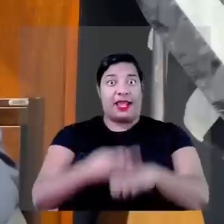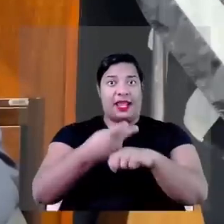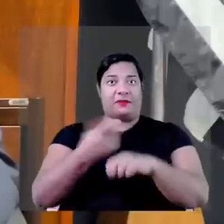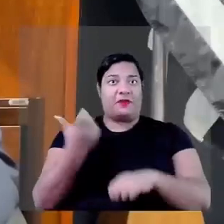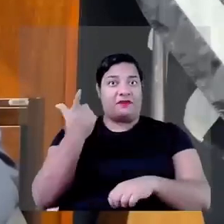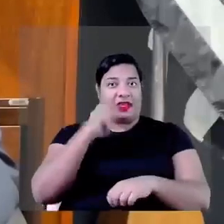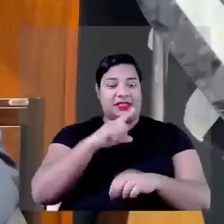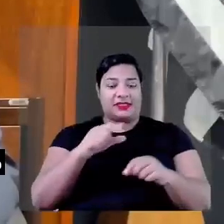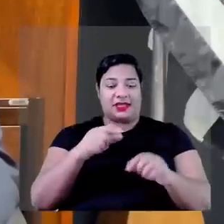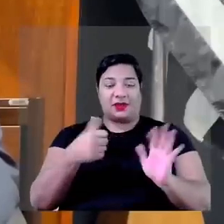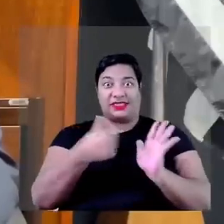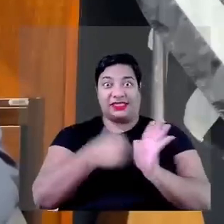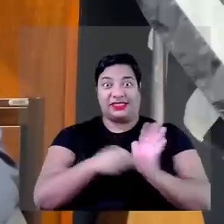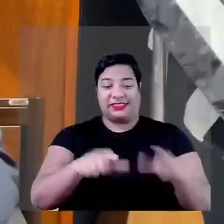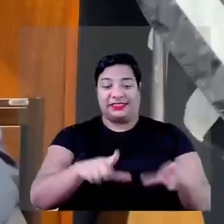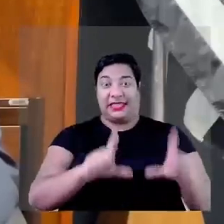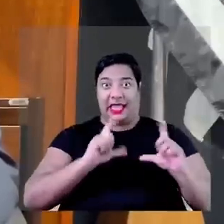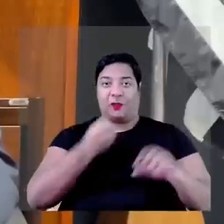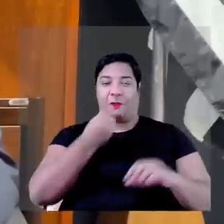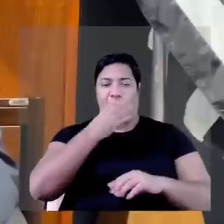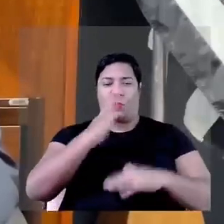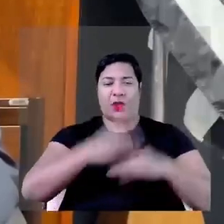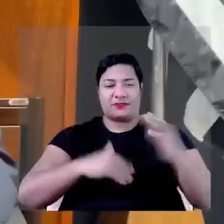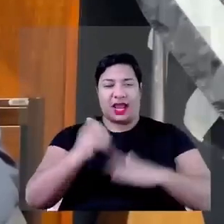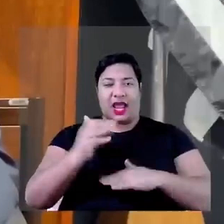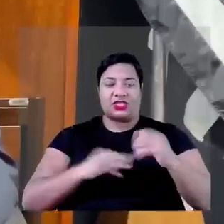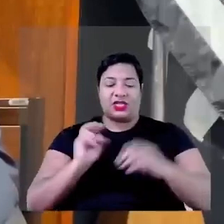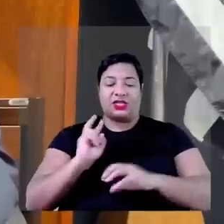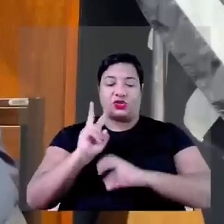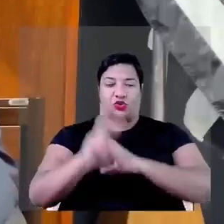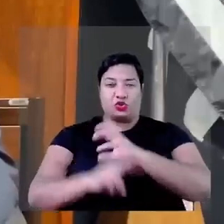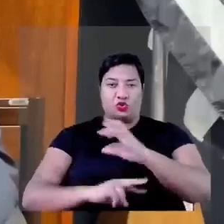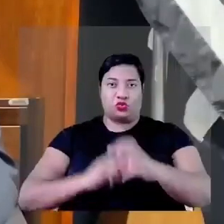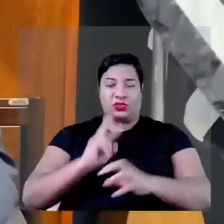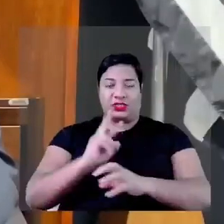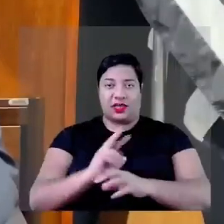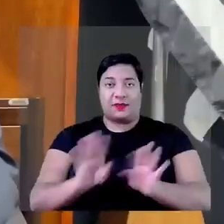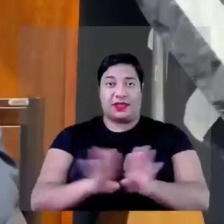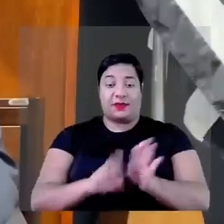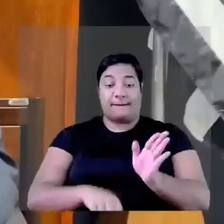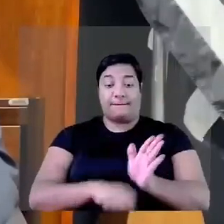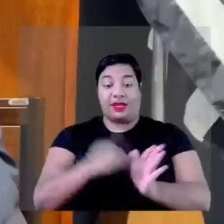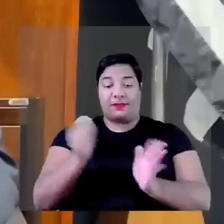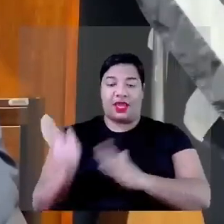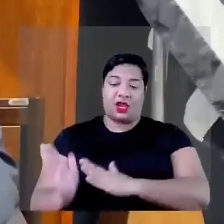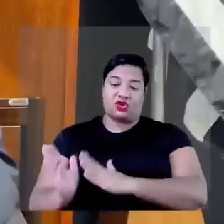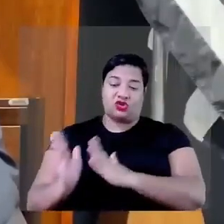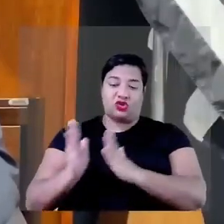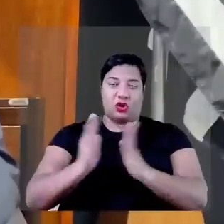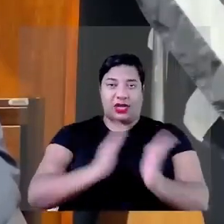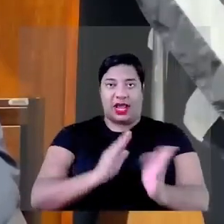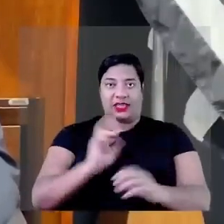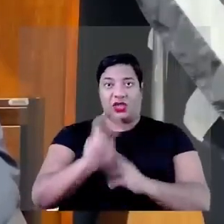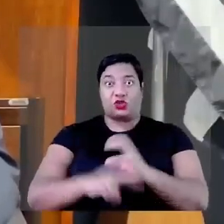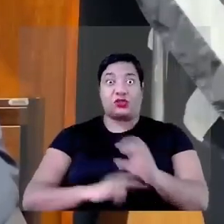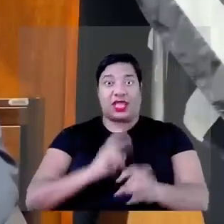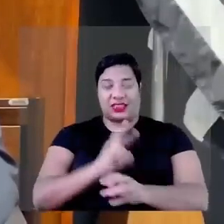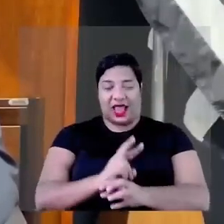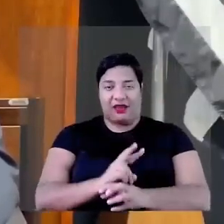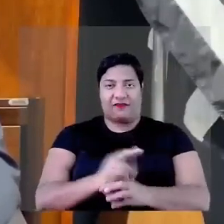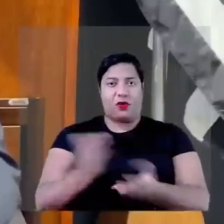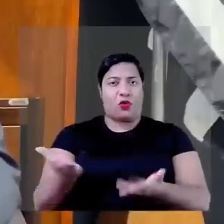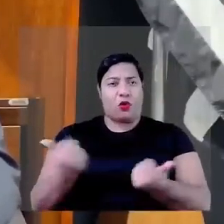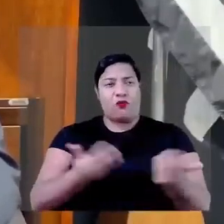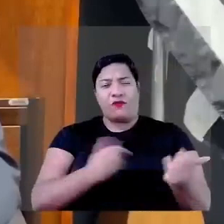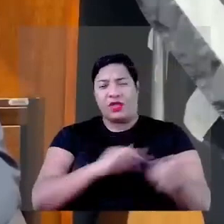selo Boas Práticas de Sustentabilidade e da primeira Jornada Sustentável. Assim, eu convido todas e a